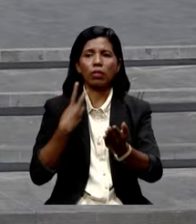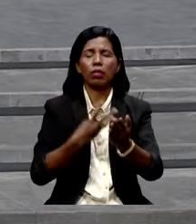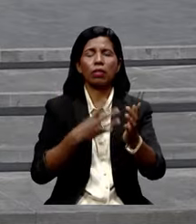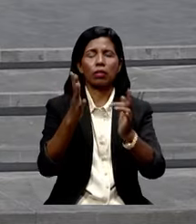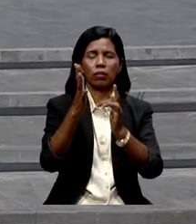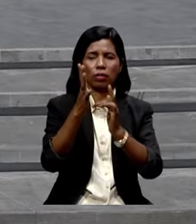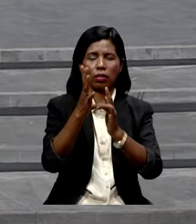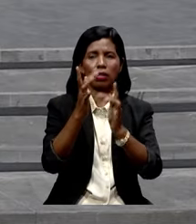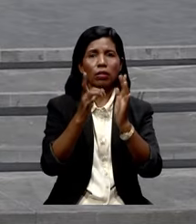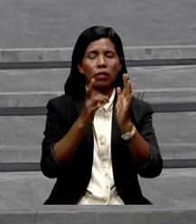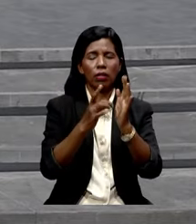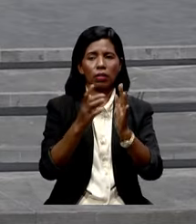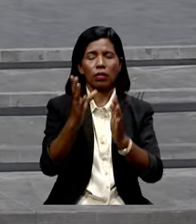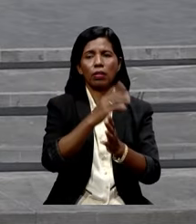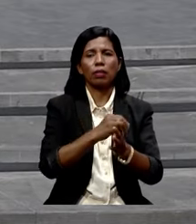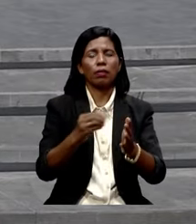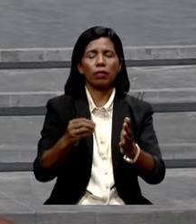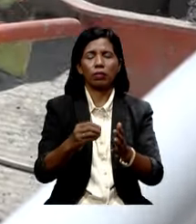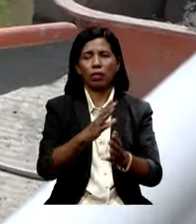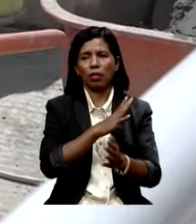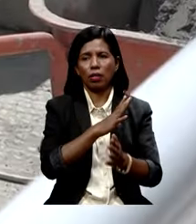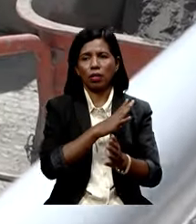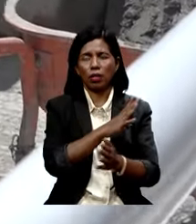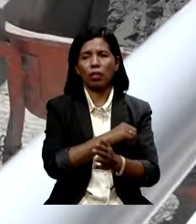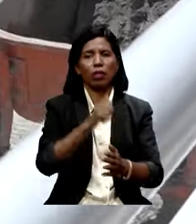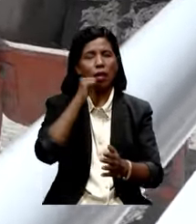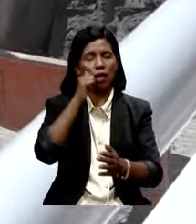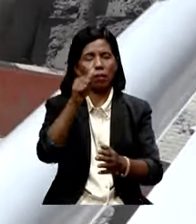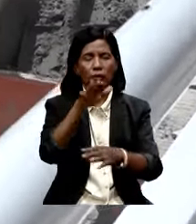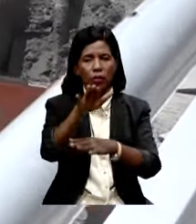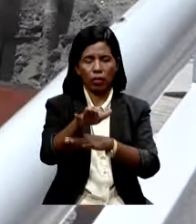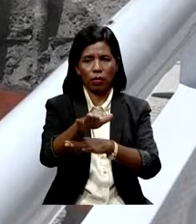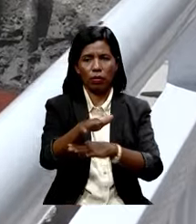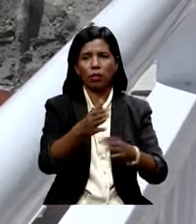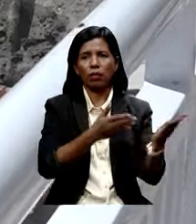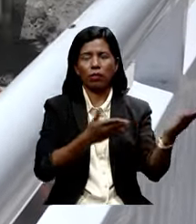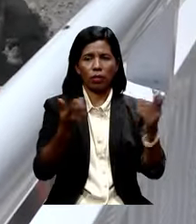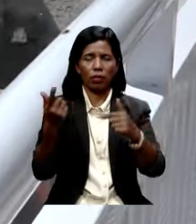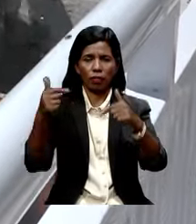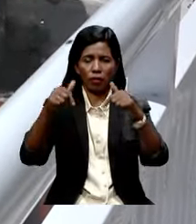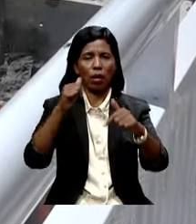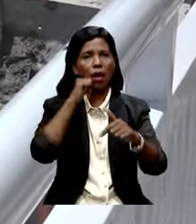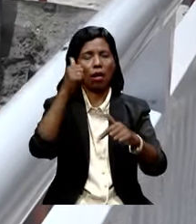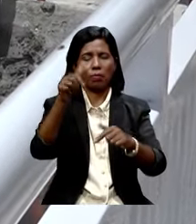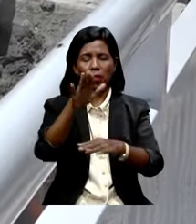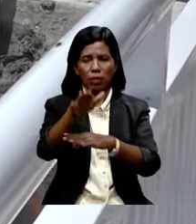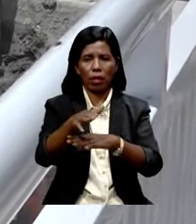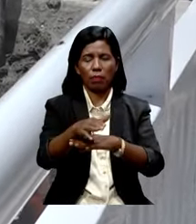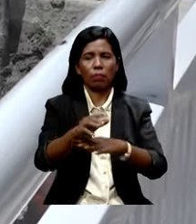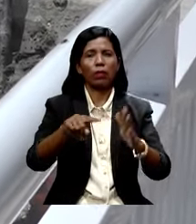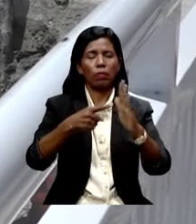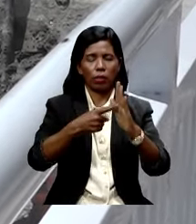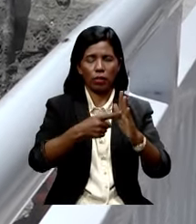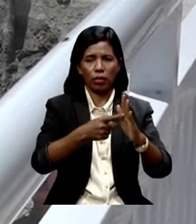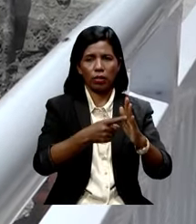infetomai, atrasa. Se atrasa, aban Lorai que foi em atraca. Se aban lorai que mac atraca, então